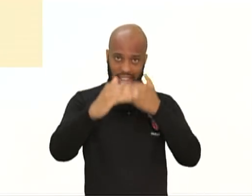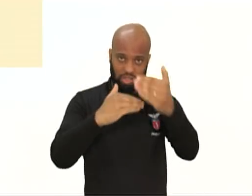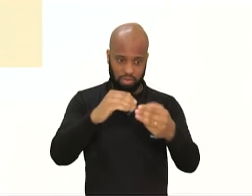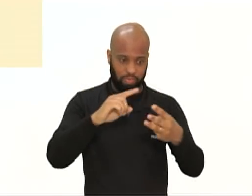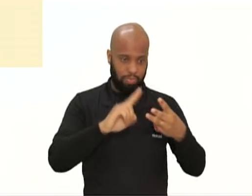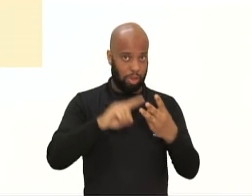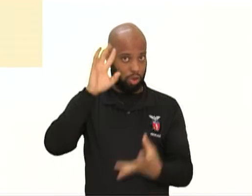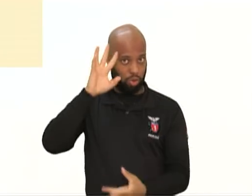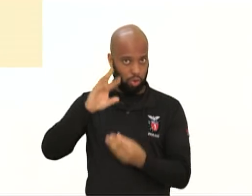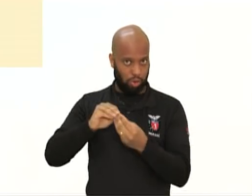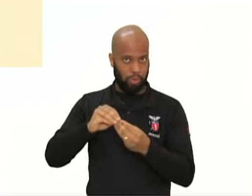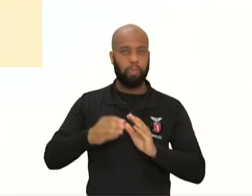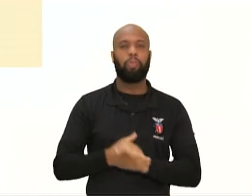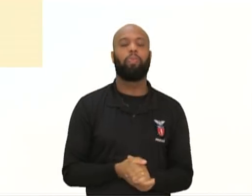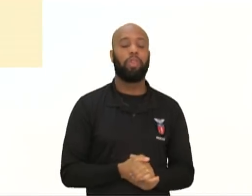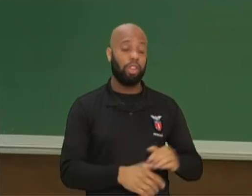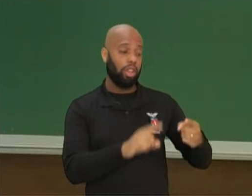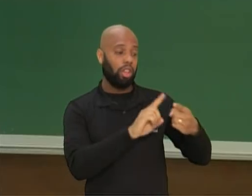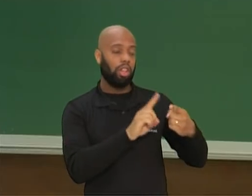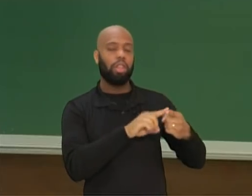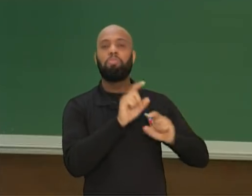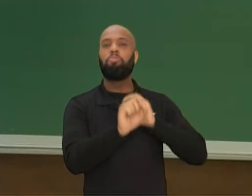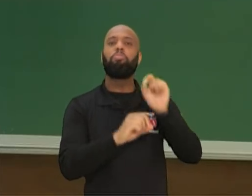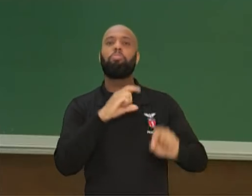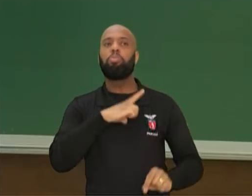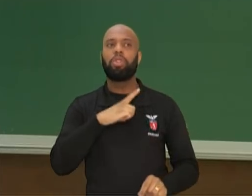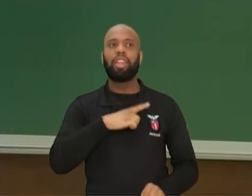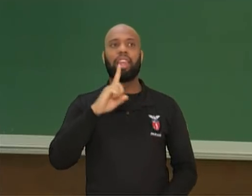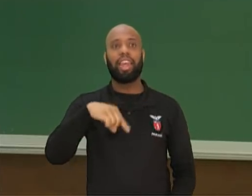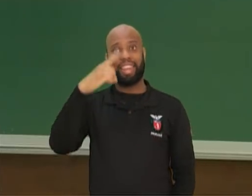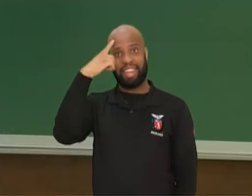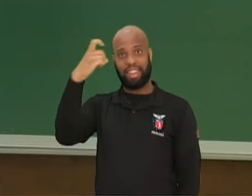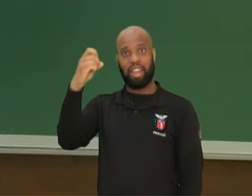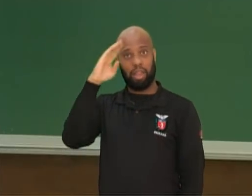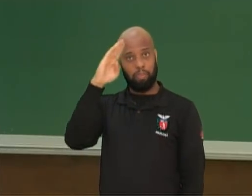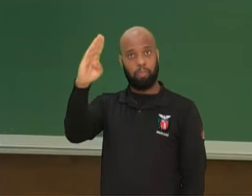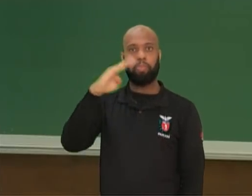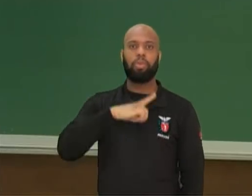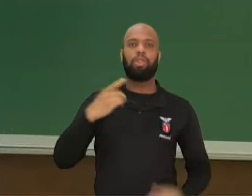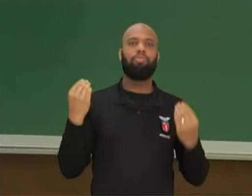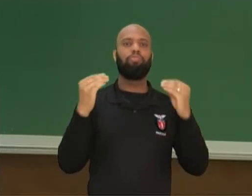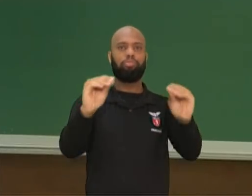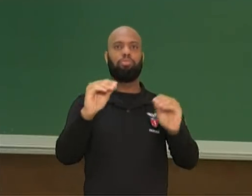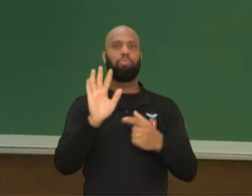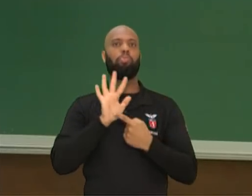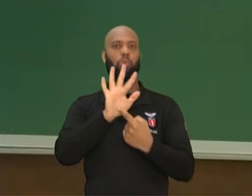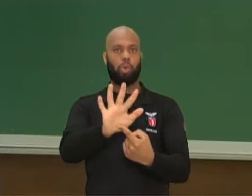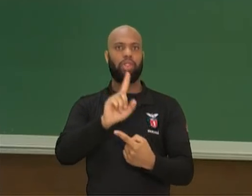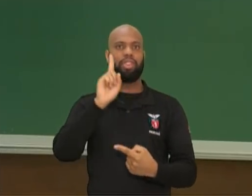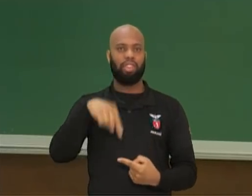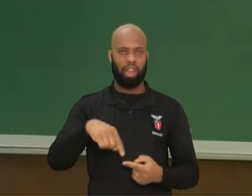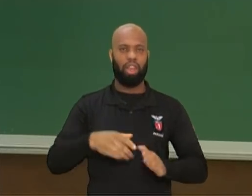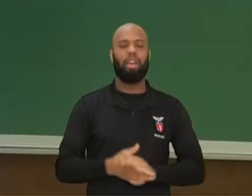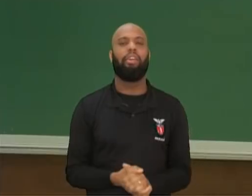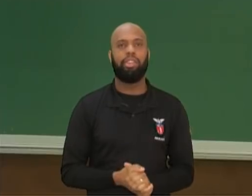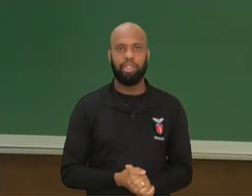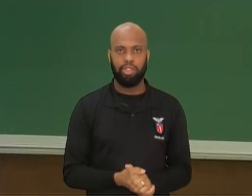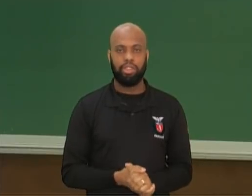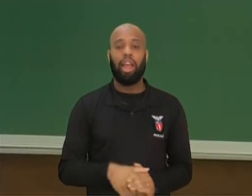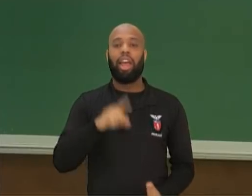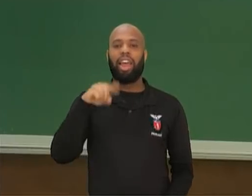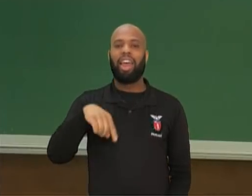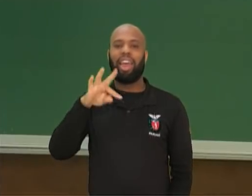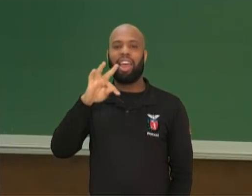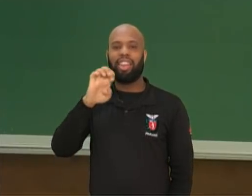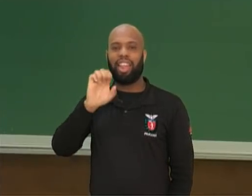conclusão. Na introdução eu tenho o que mesmo? A ideia principal. Eu tenho a tese, ou seja, a